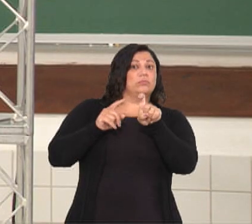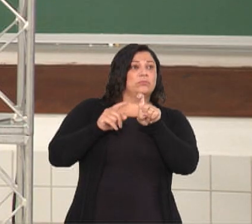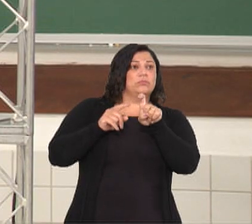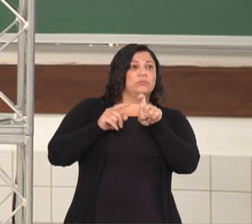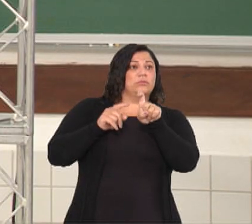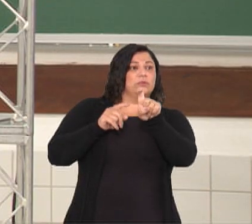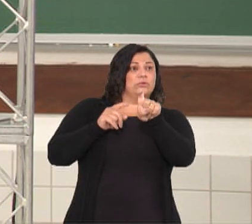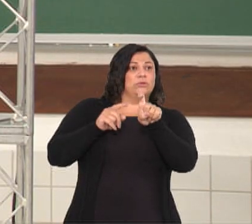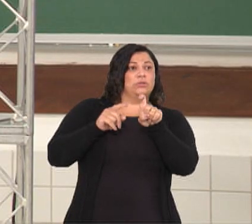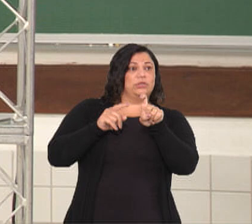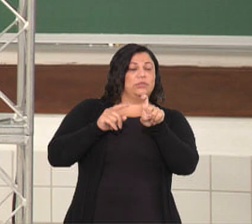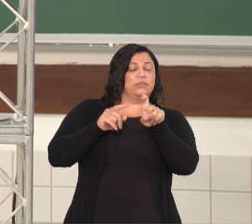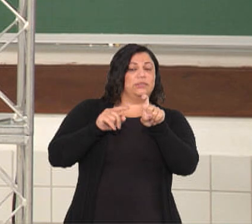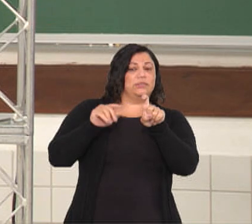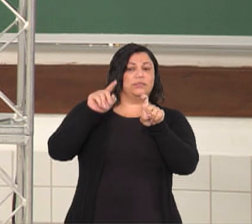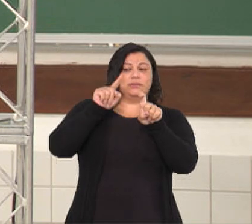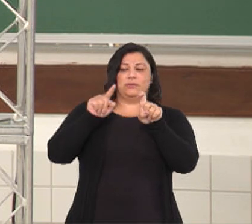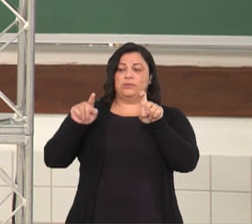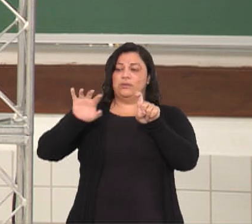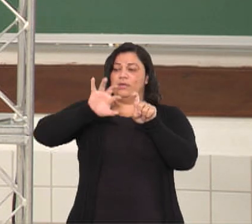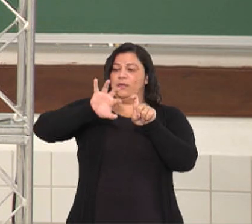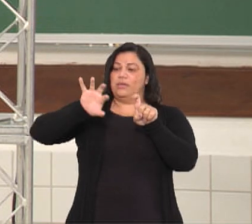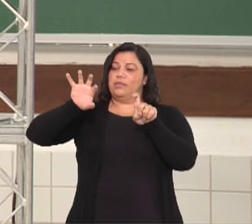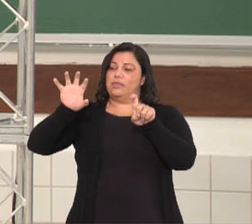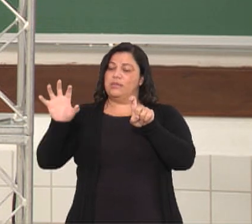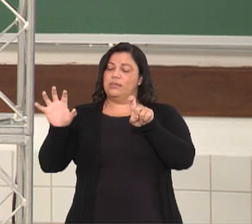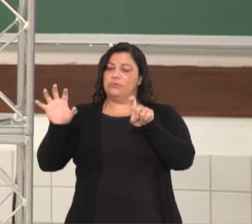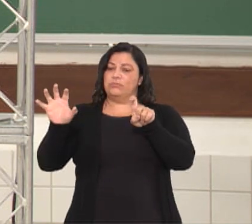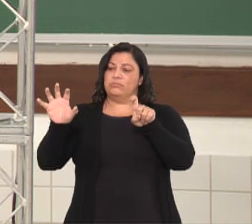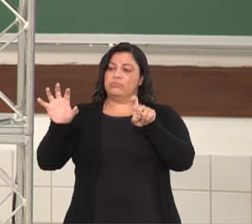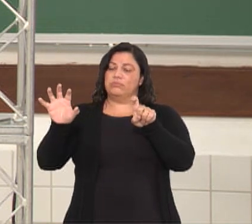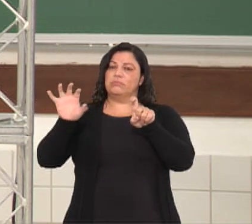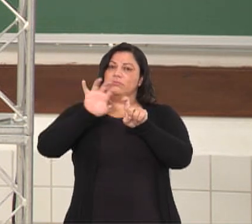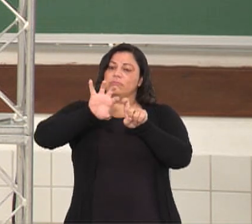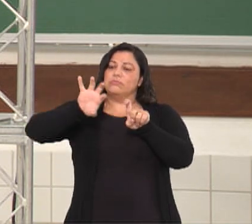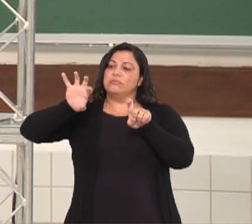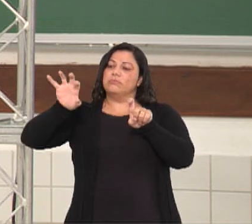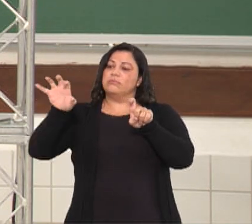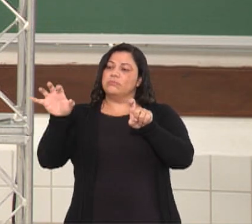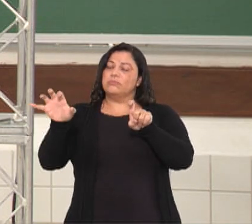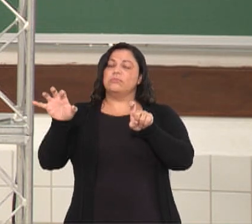tudo isso que está aqui isolado, né? Vale, no caso,